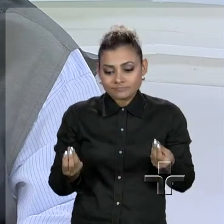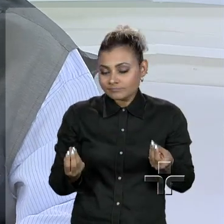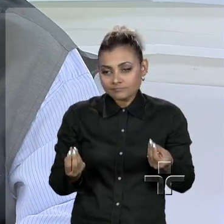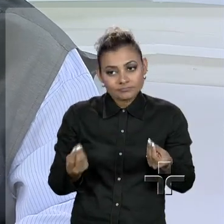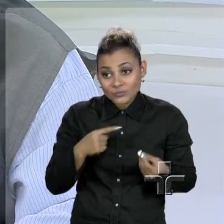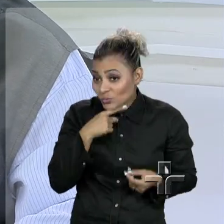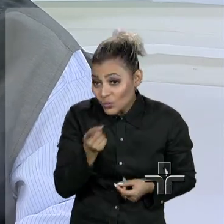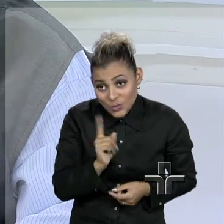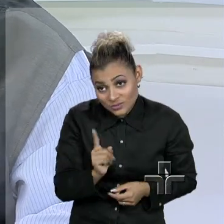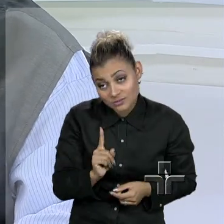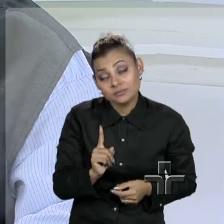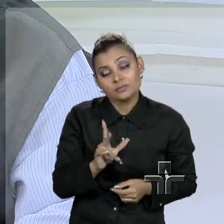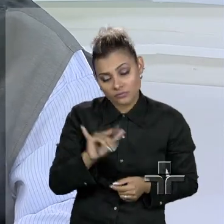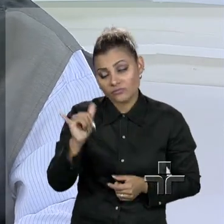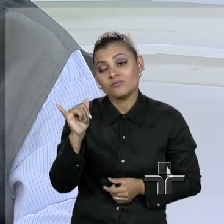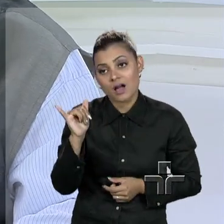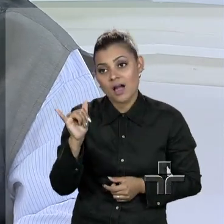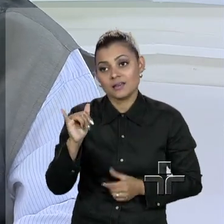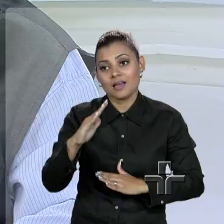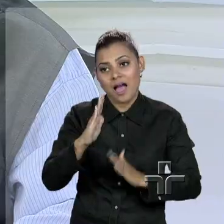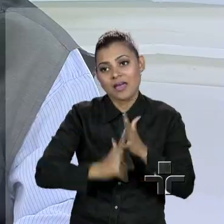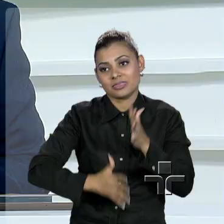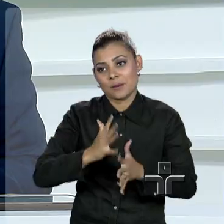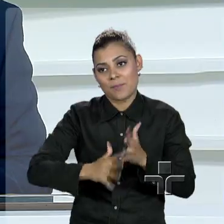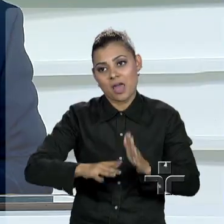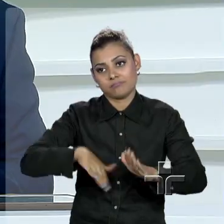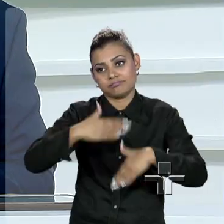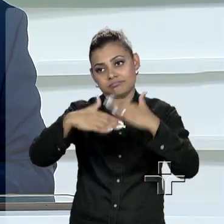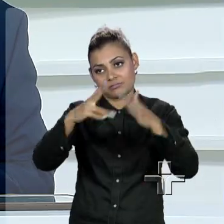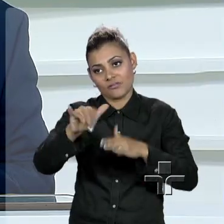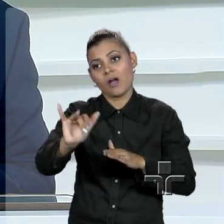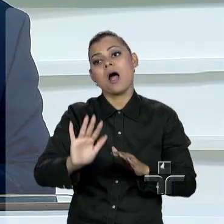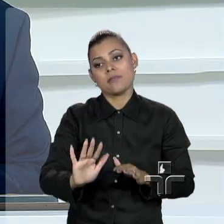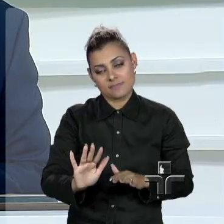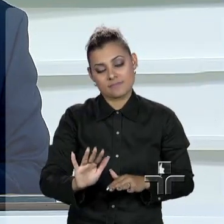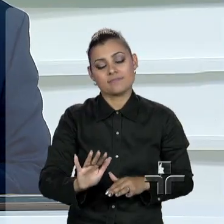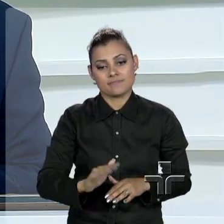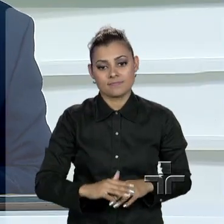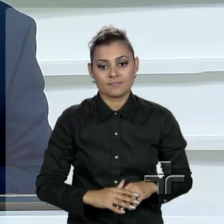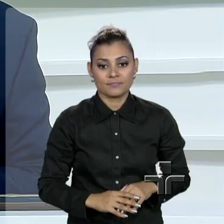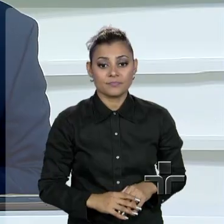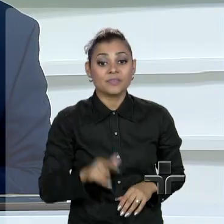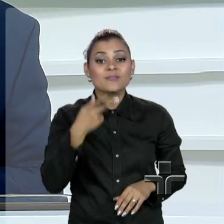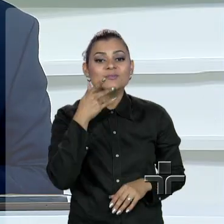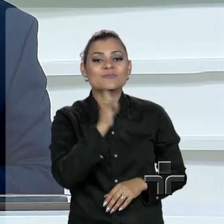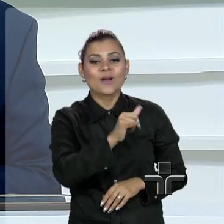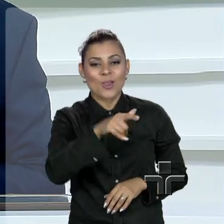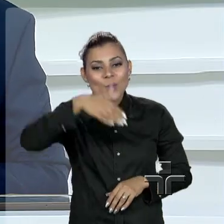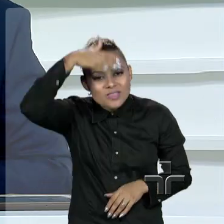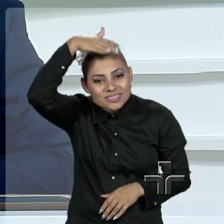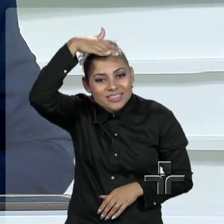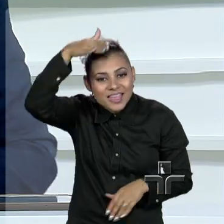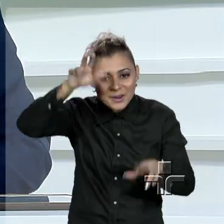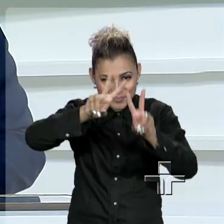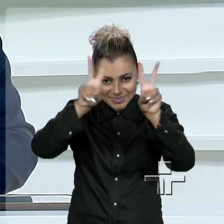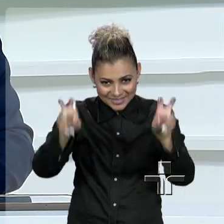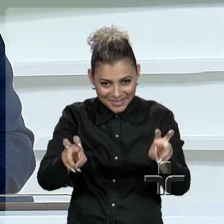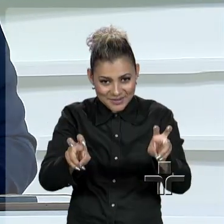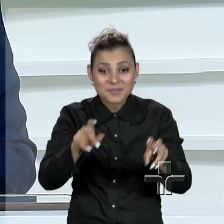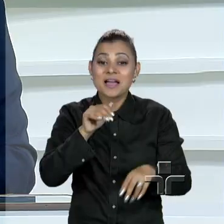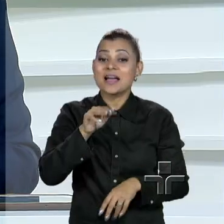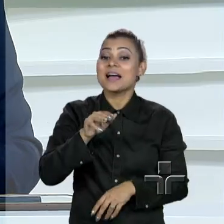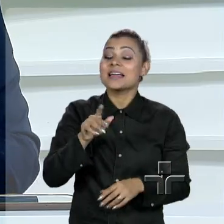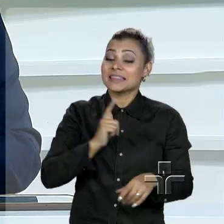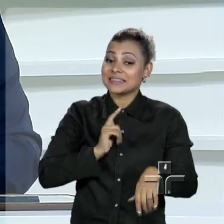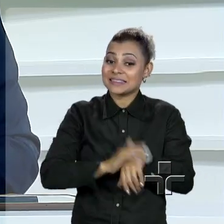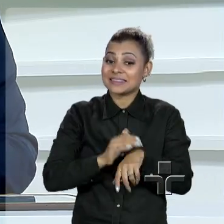superada, vai impedir o crescimento. Ministro, já que o senhor mencionou o Trump, temos ali a Júlia da